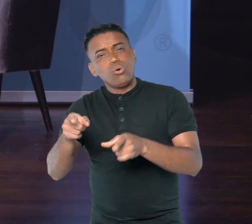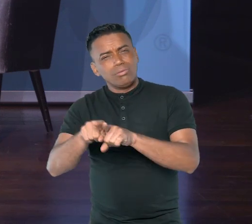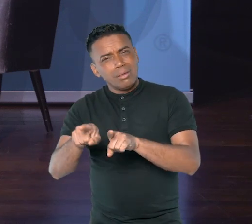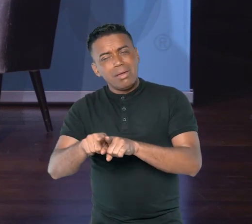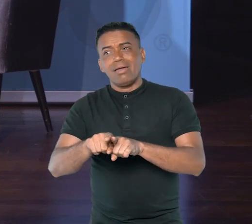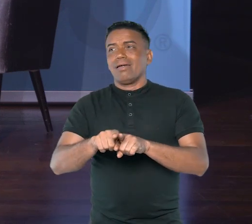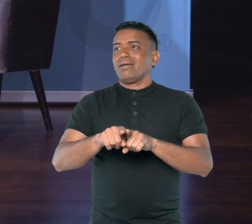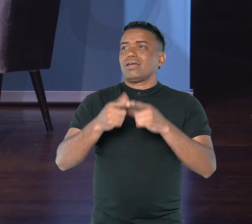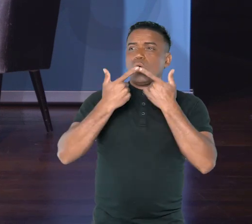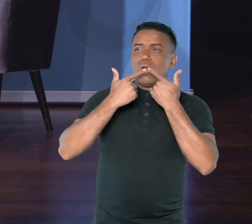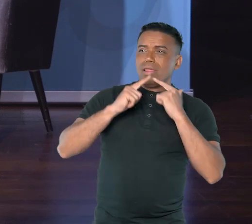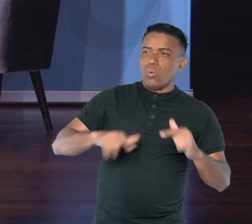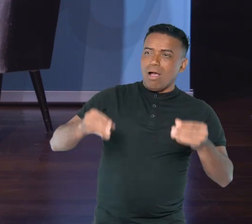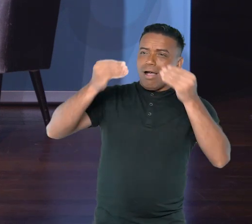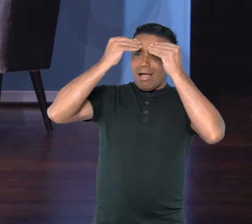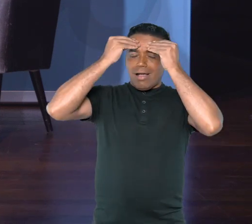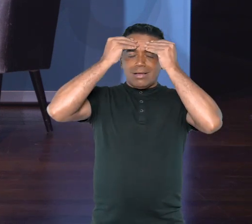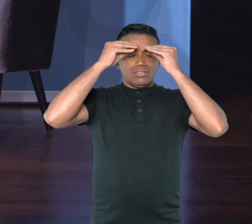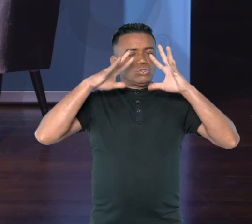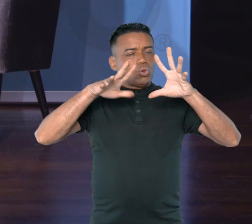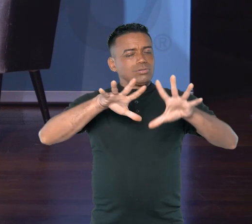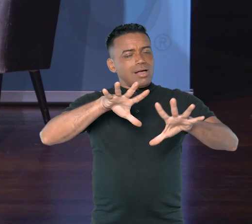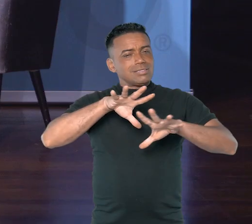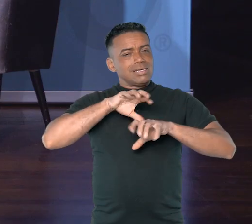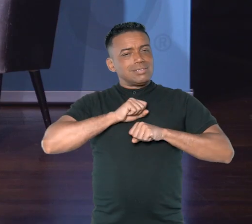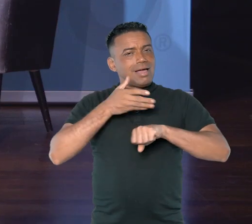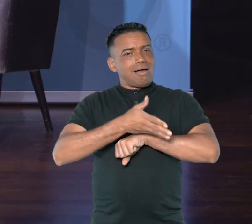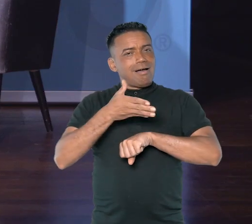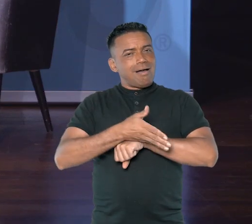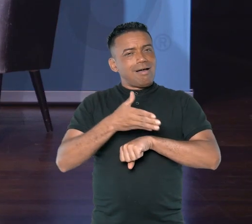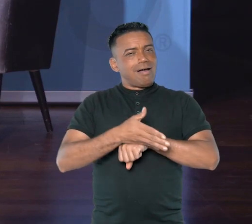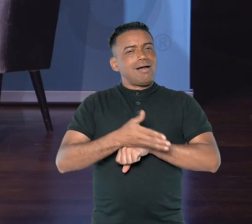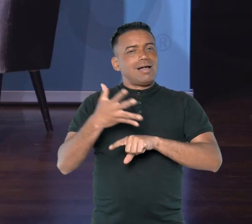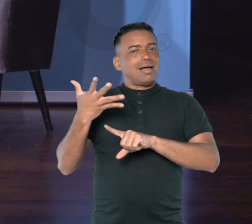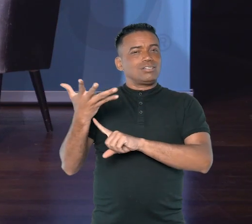todas as linguagens artísticas é um pouco esse o movimento, né?